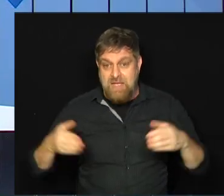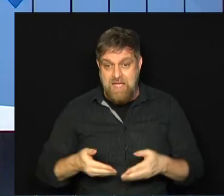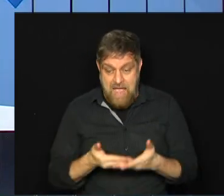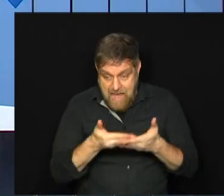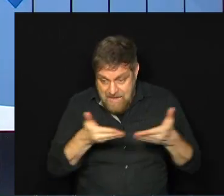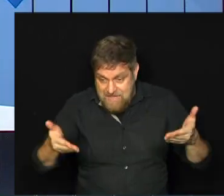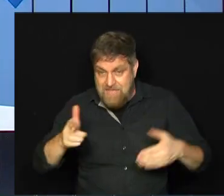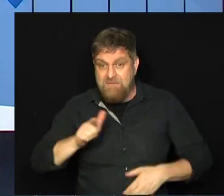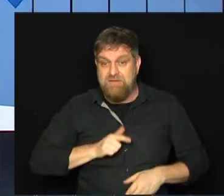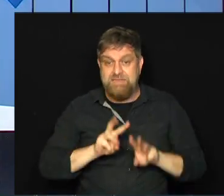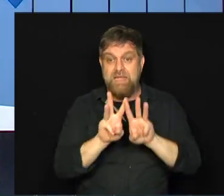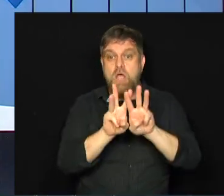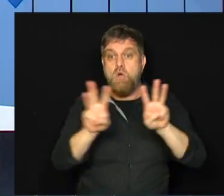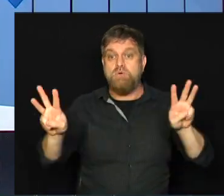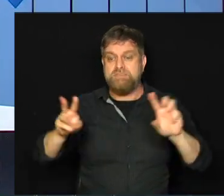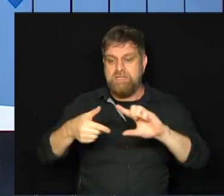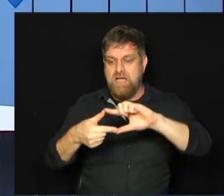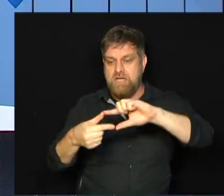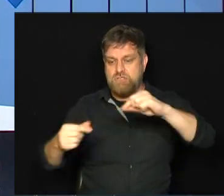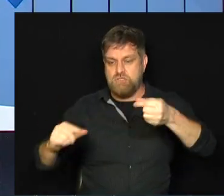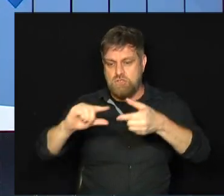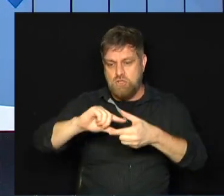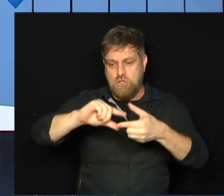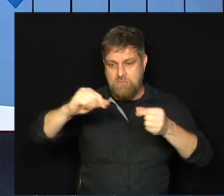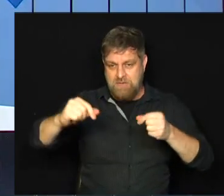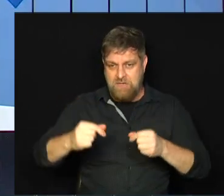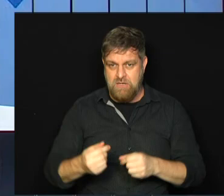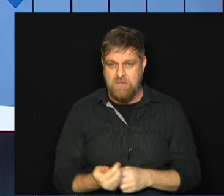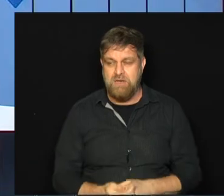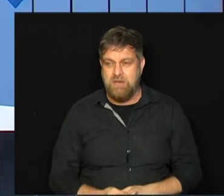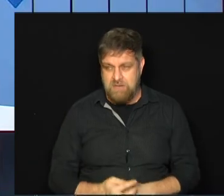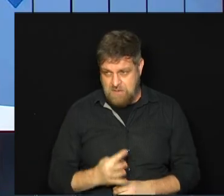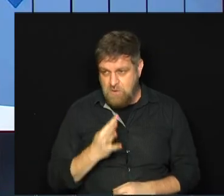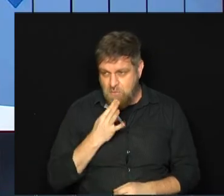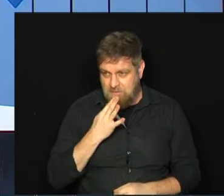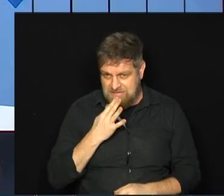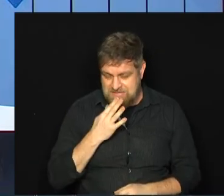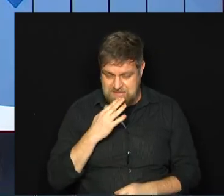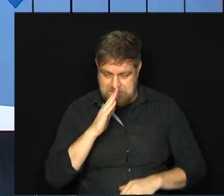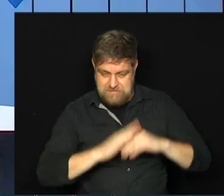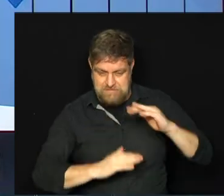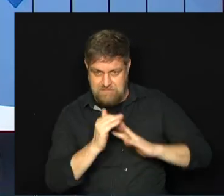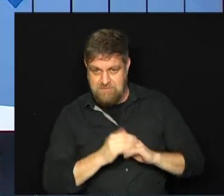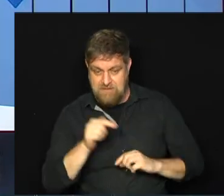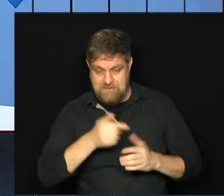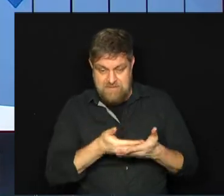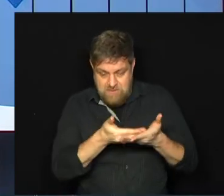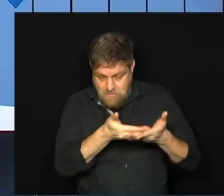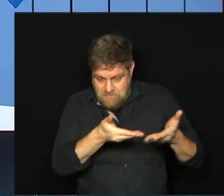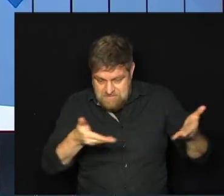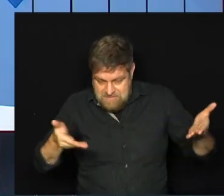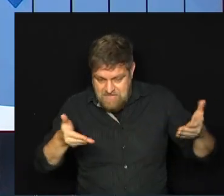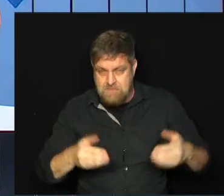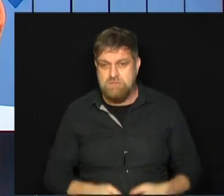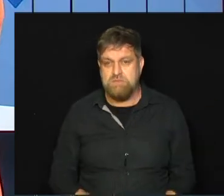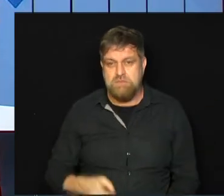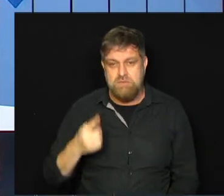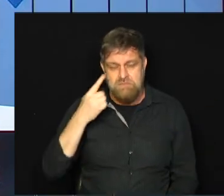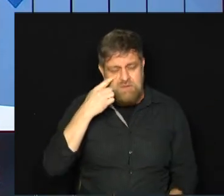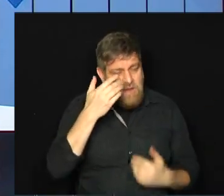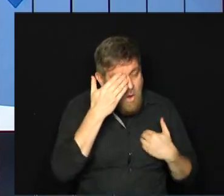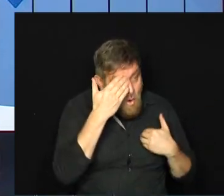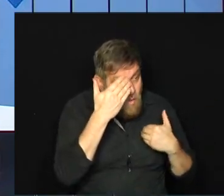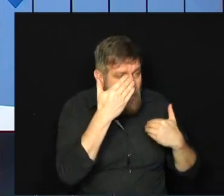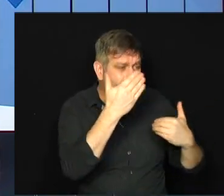do Boldrini, para quem ainda não conhece o trabalho e quiser saber todas as novidades, é esse que aparece aqui. Doutora Silvia,